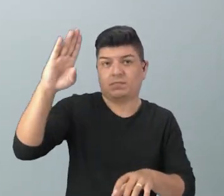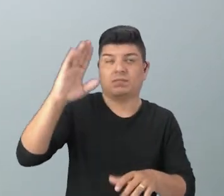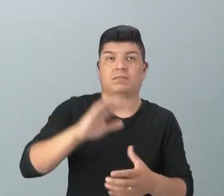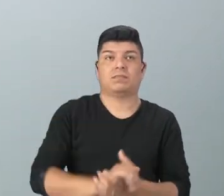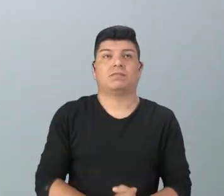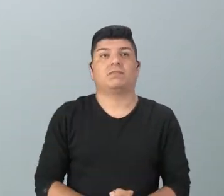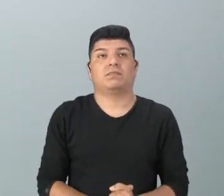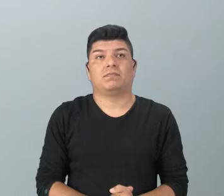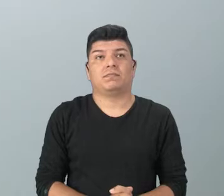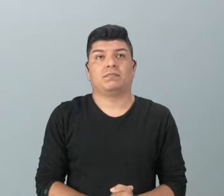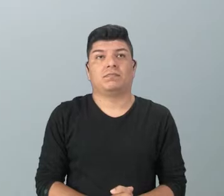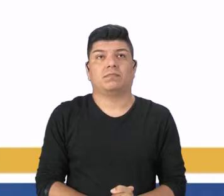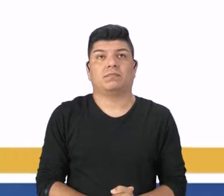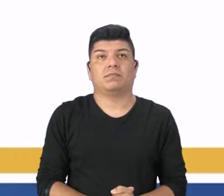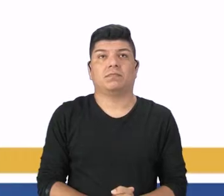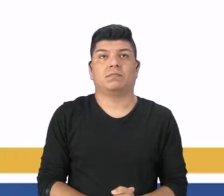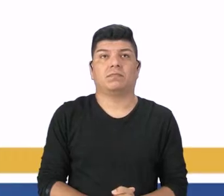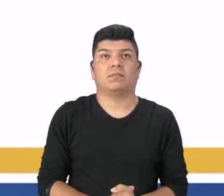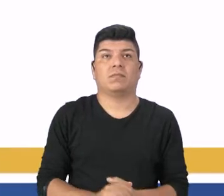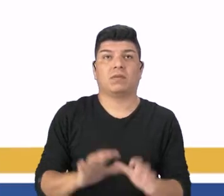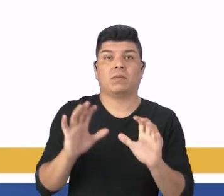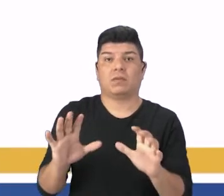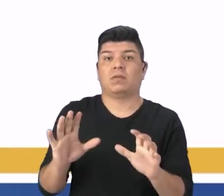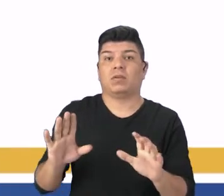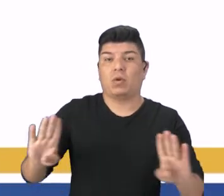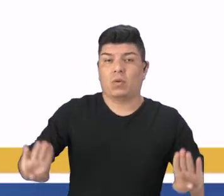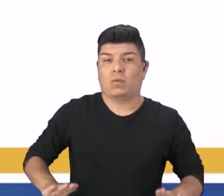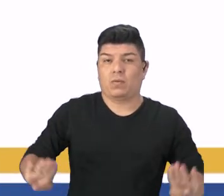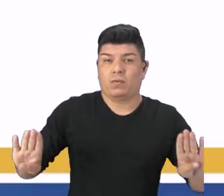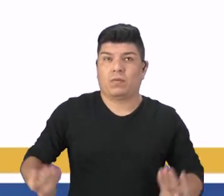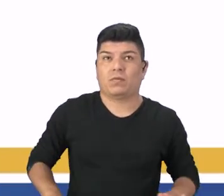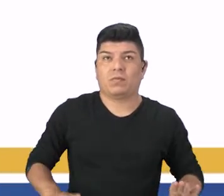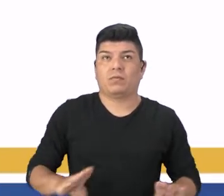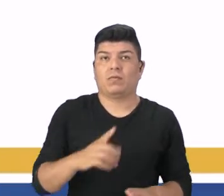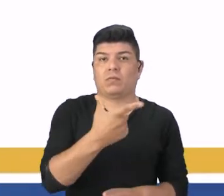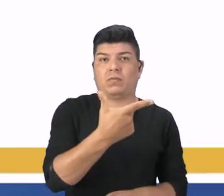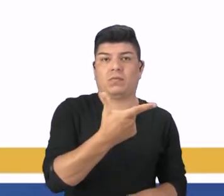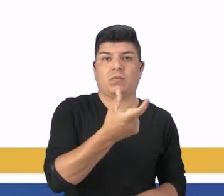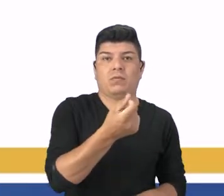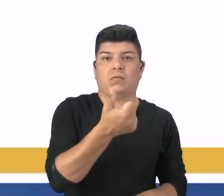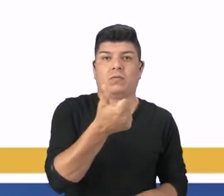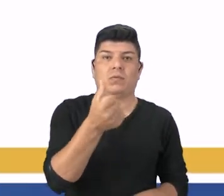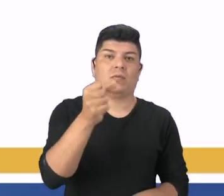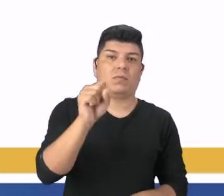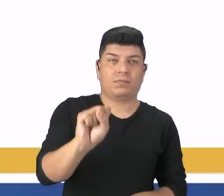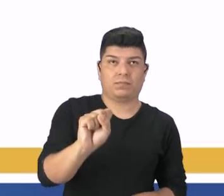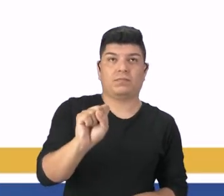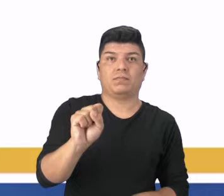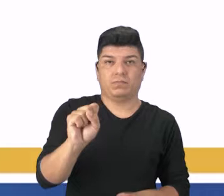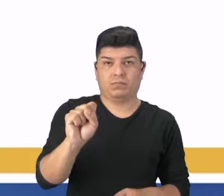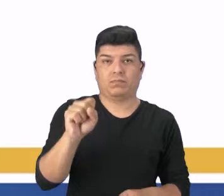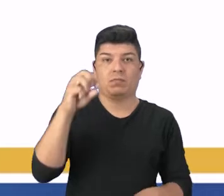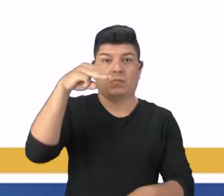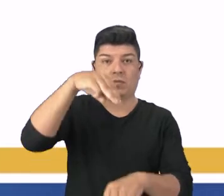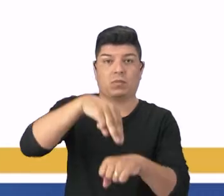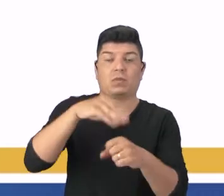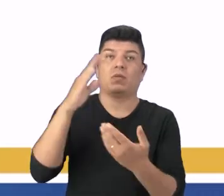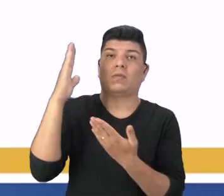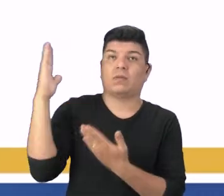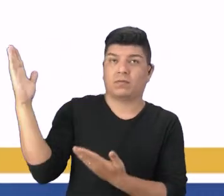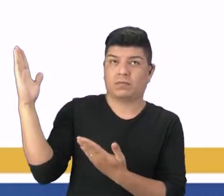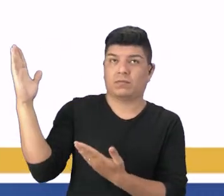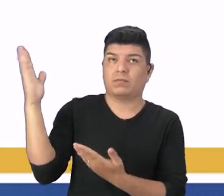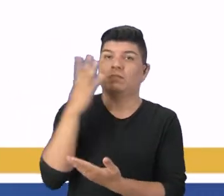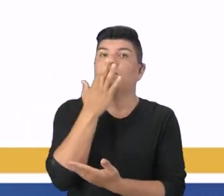disso. Quanto ao índice global de fome em 2018, no mapa aí nós temos várias cores que são